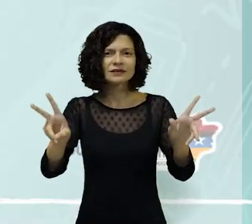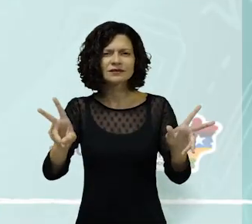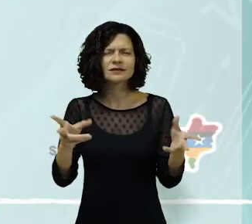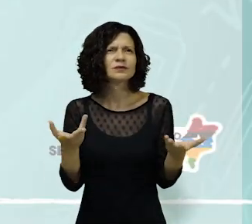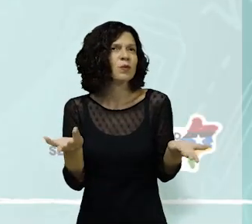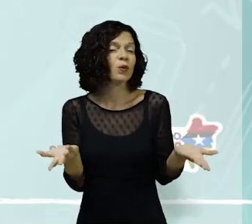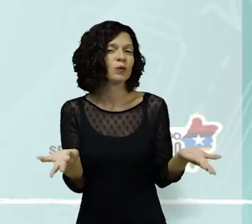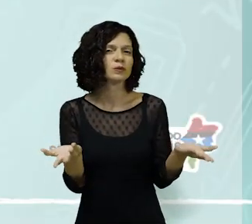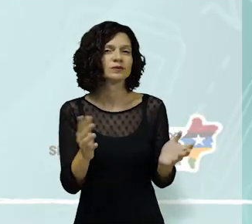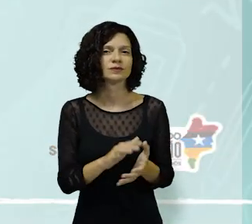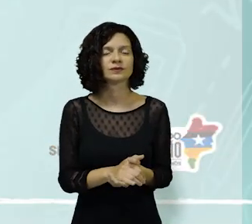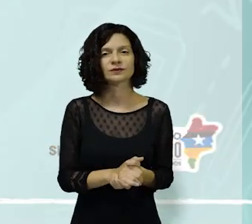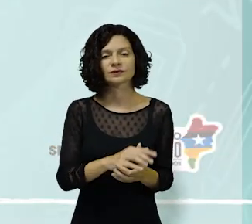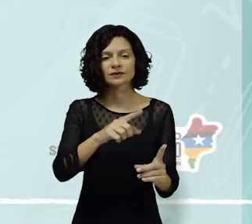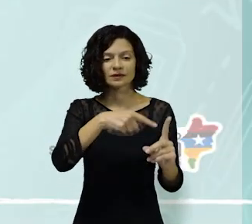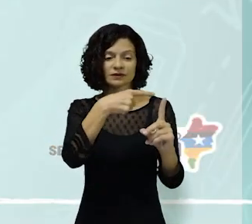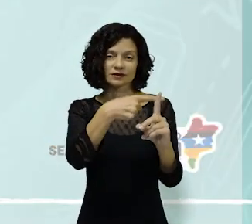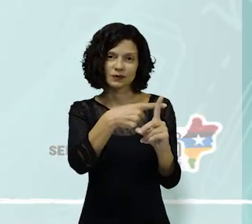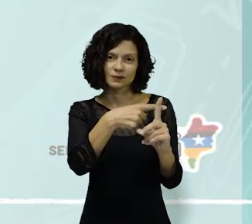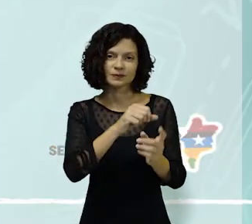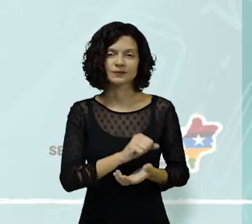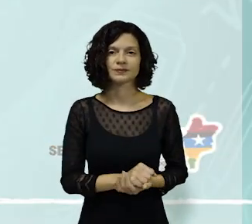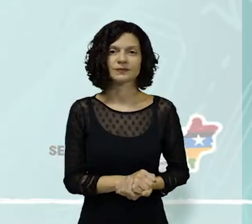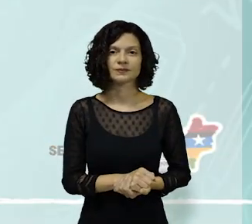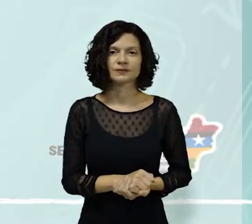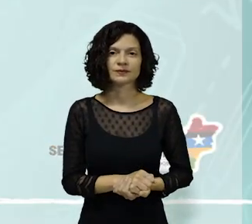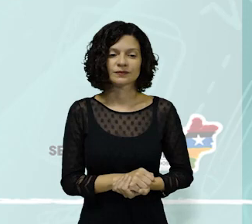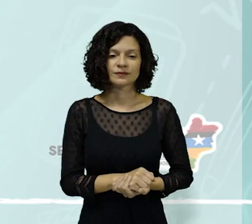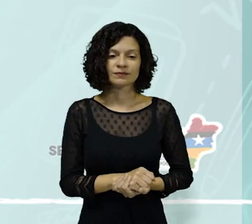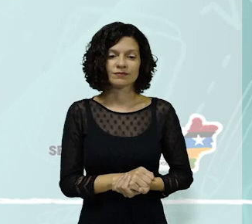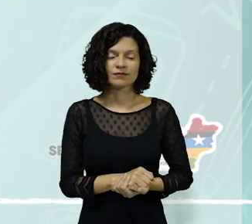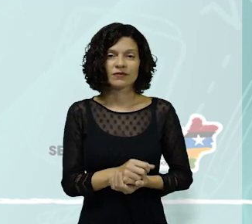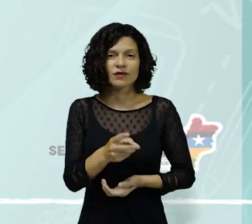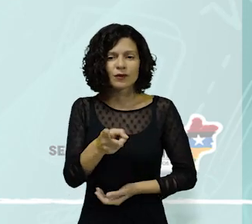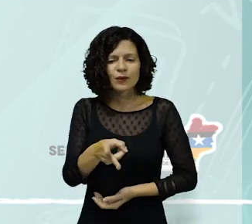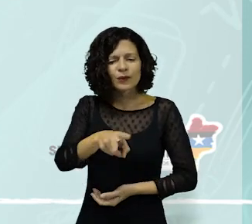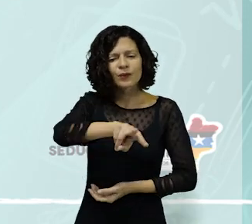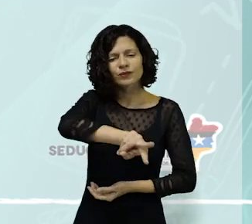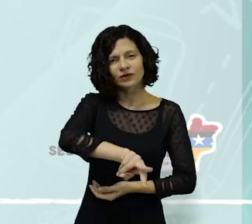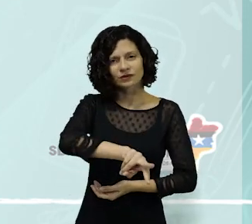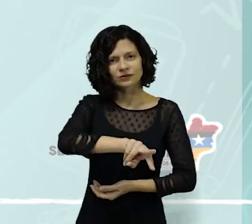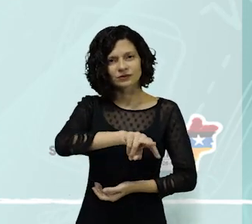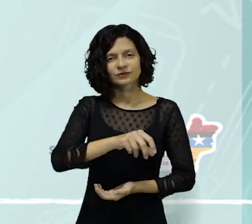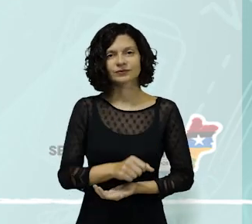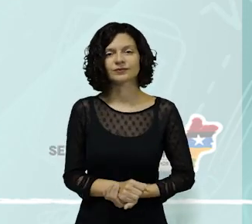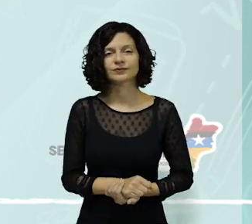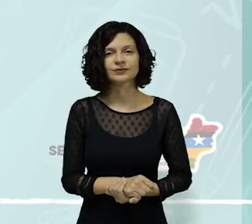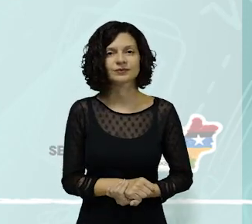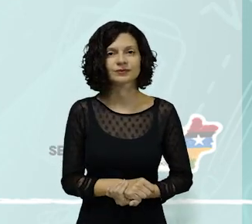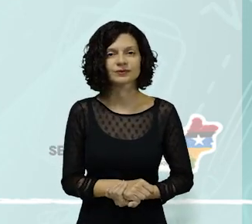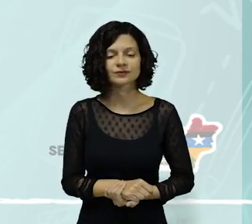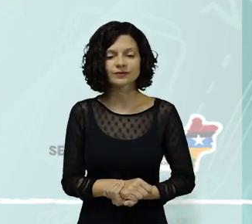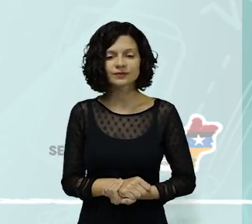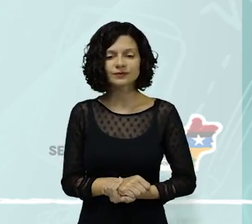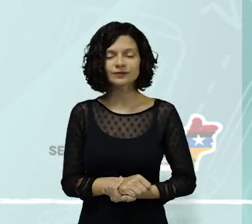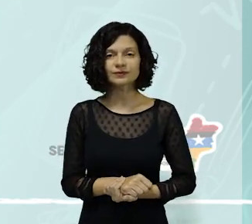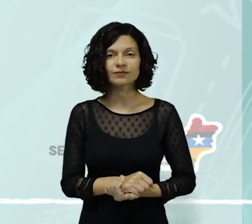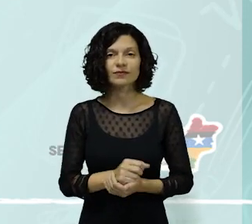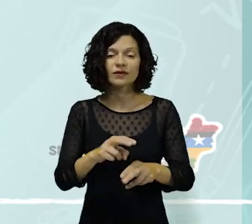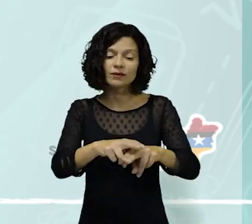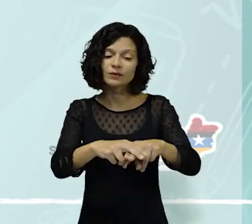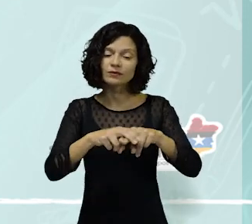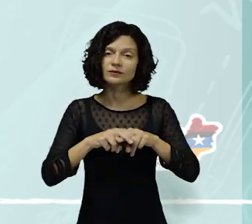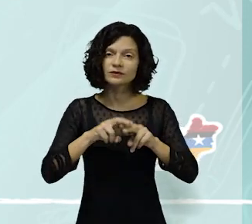essas? Addition, adição. Contrast, o contraste. Cause and consequence,